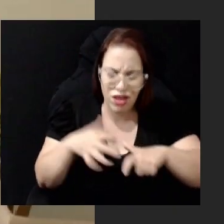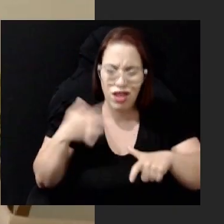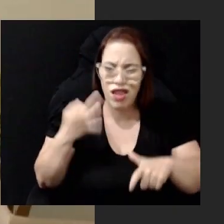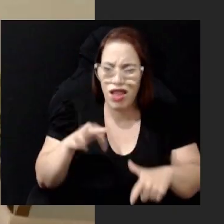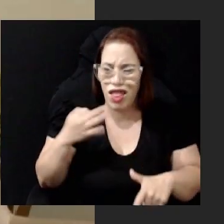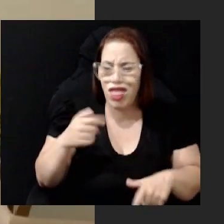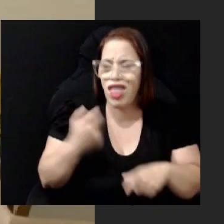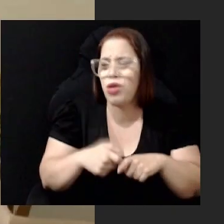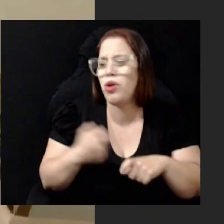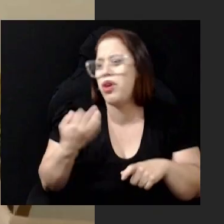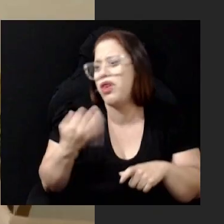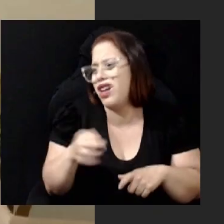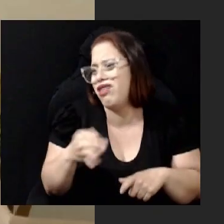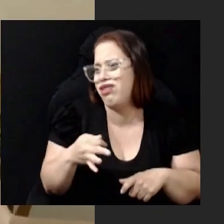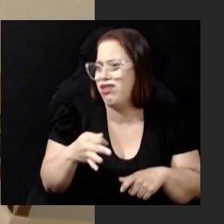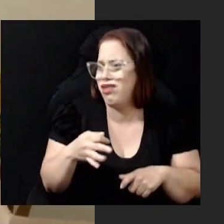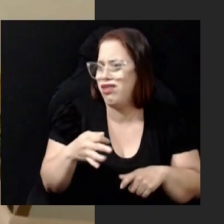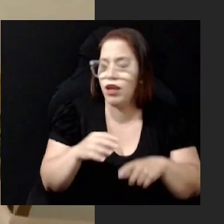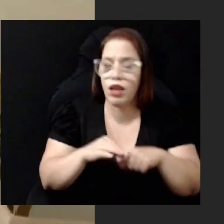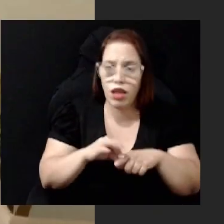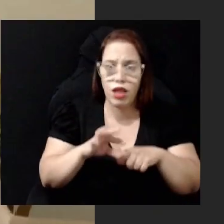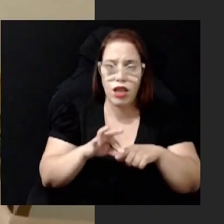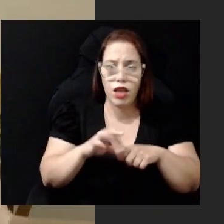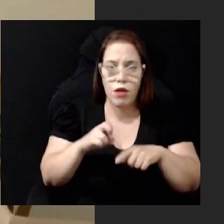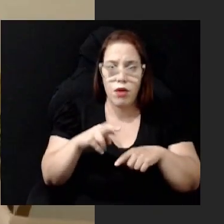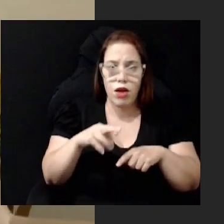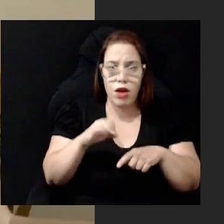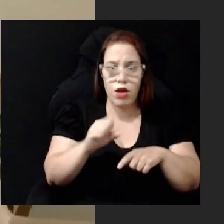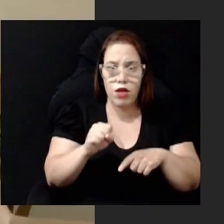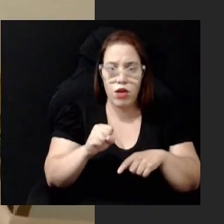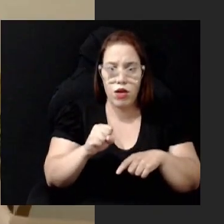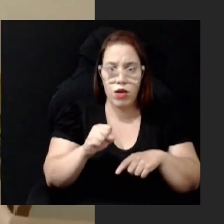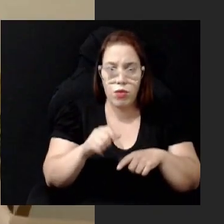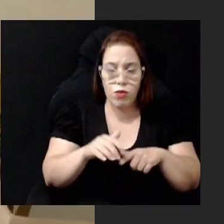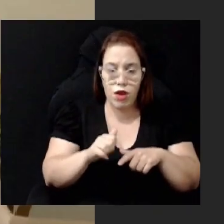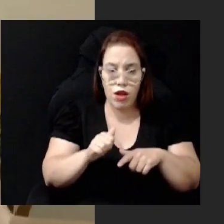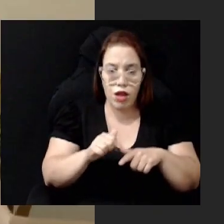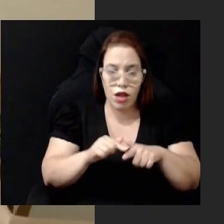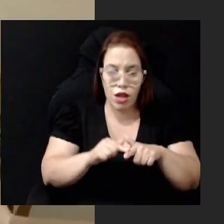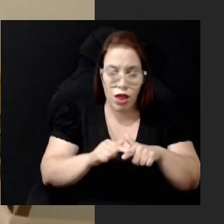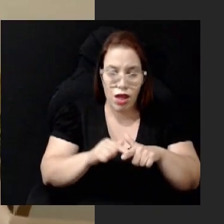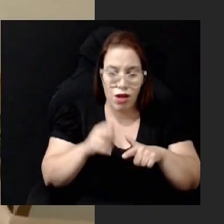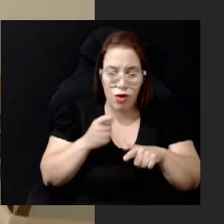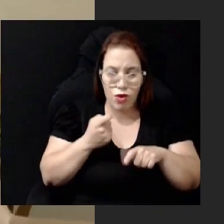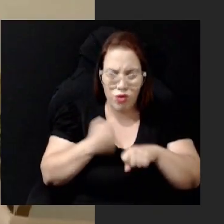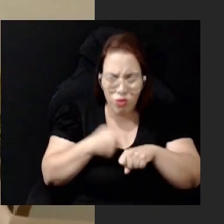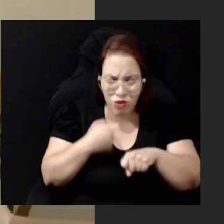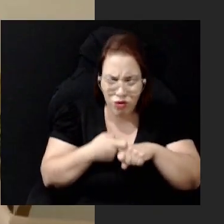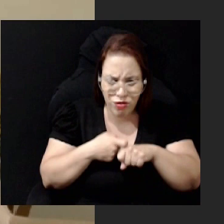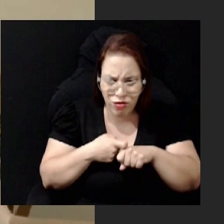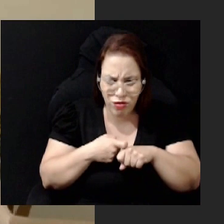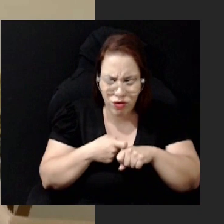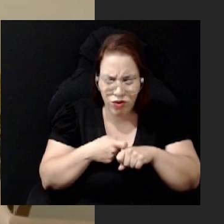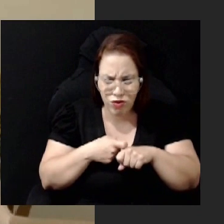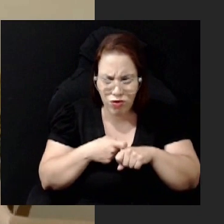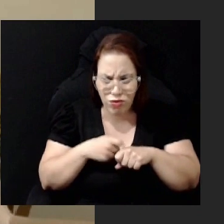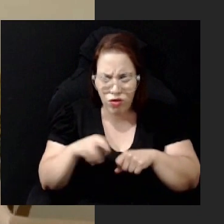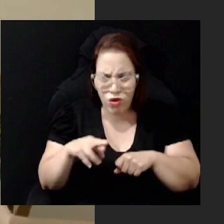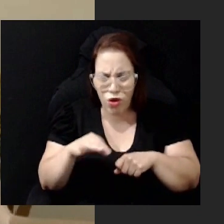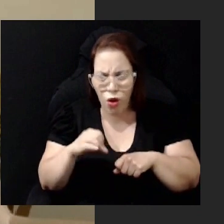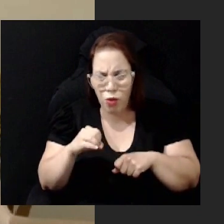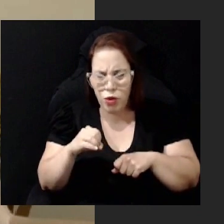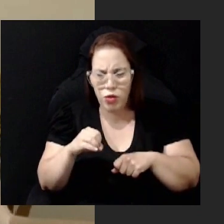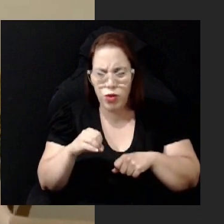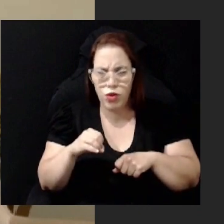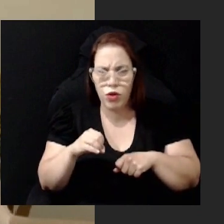está referindo que está dolorida, você pode sentir ali uma massa, pode sentir uma lesão endurecida. Os ossos mais